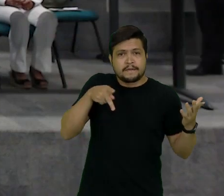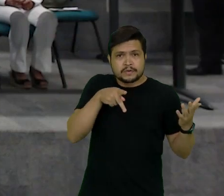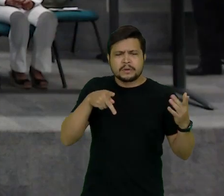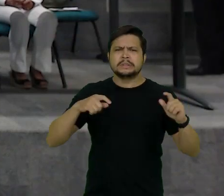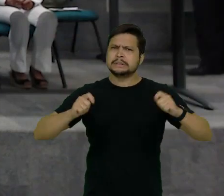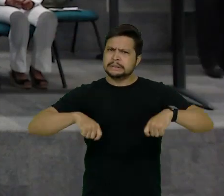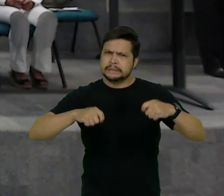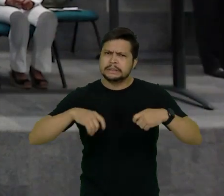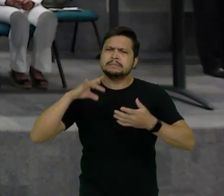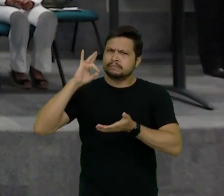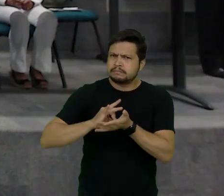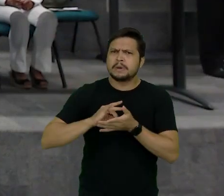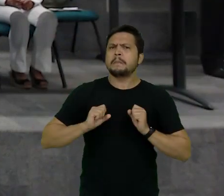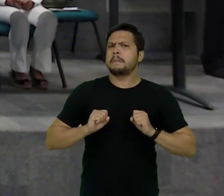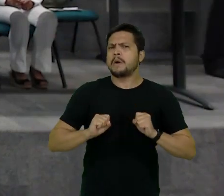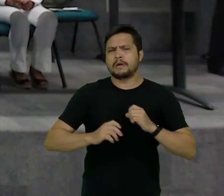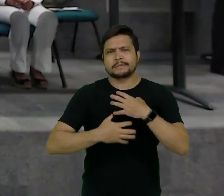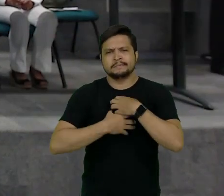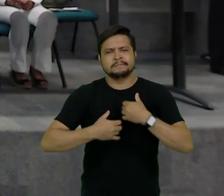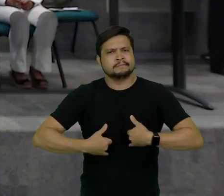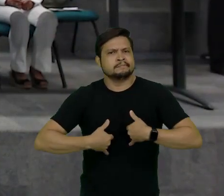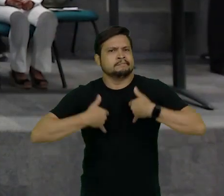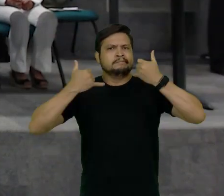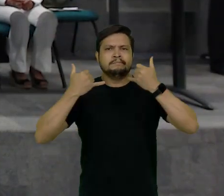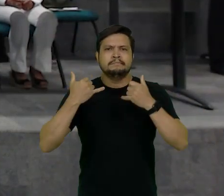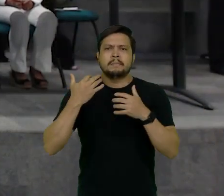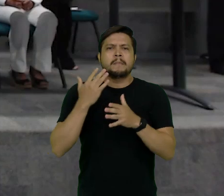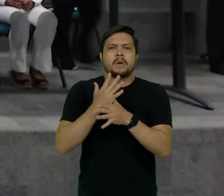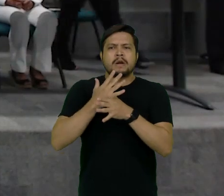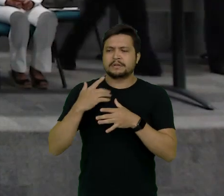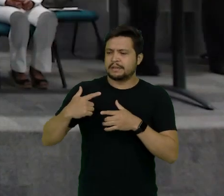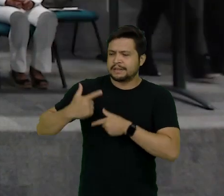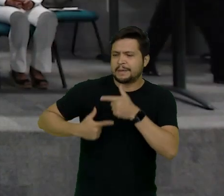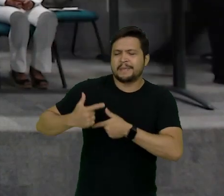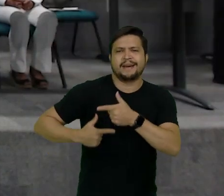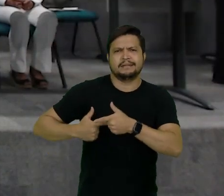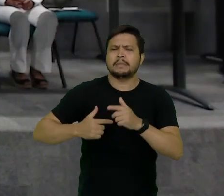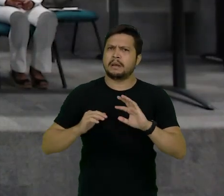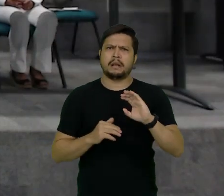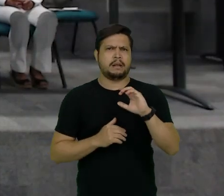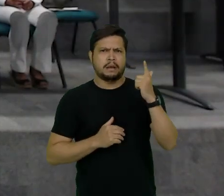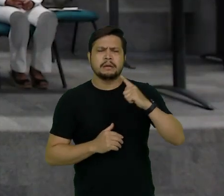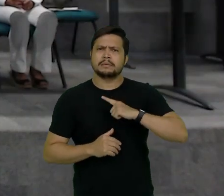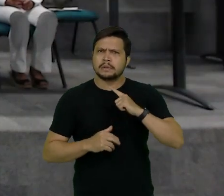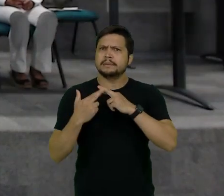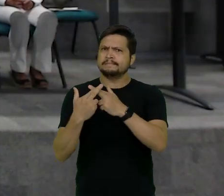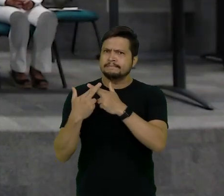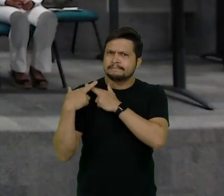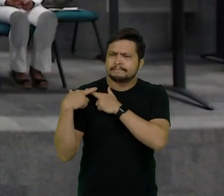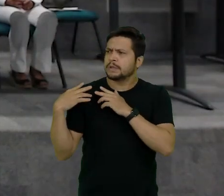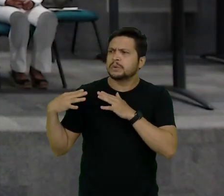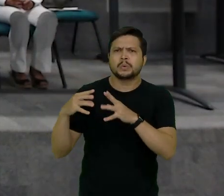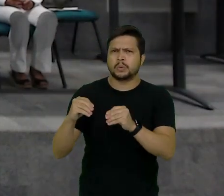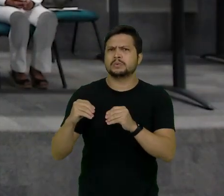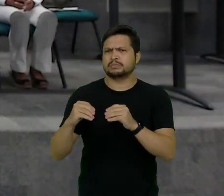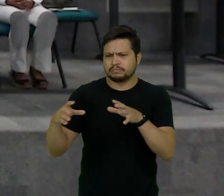podemos nos orgulhar de estarmos conseguindo desempenhar esse papel. E é uma responsabilidade para todos nós